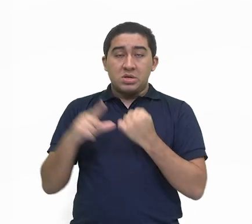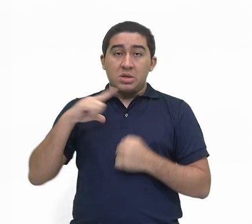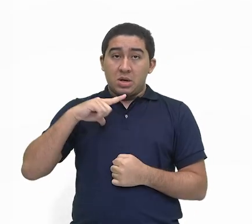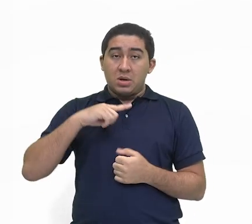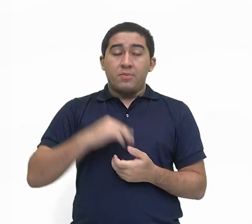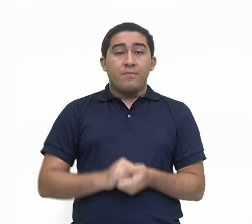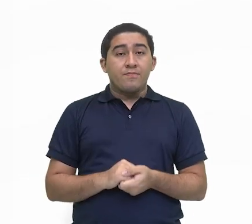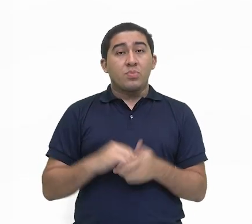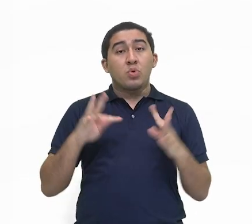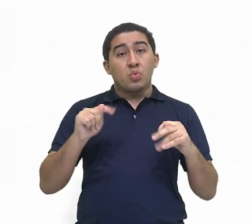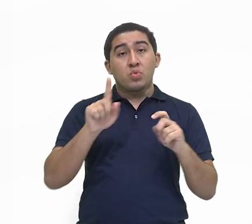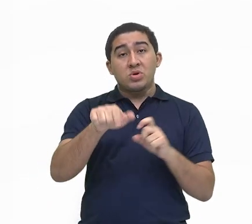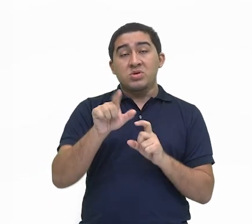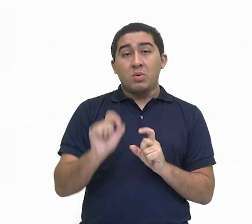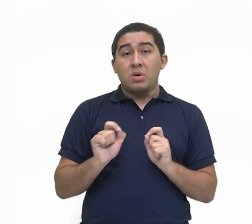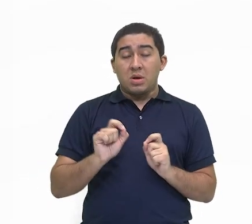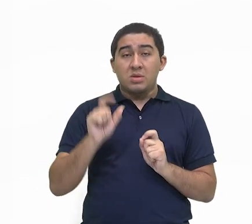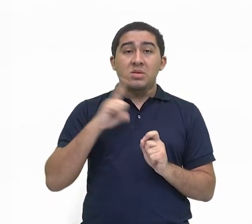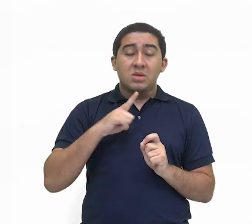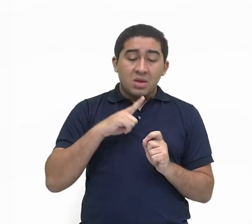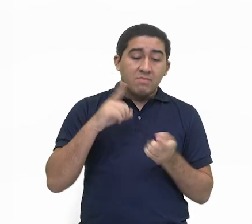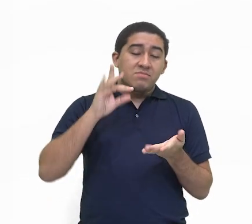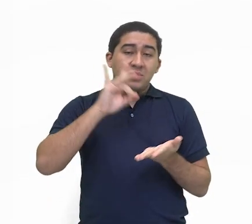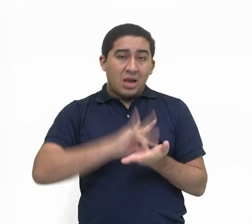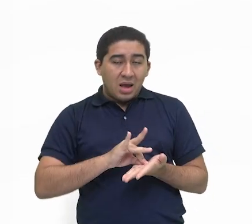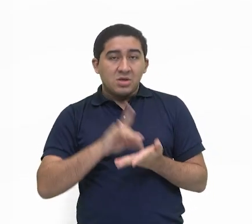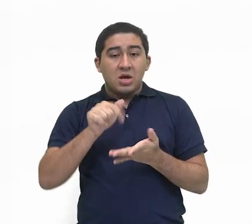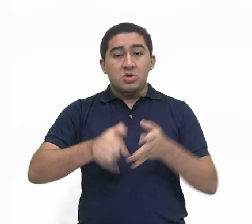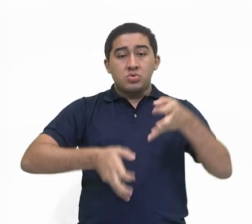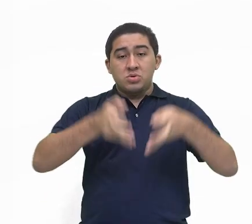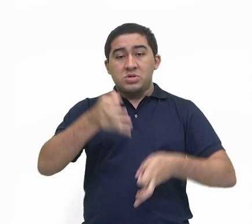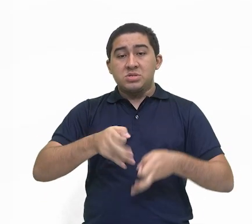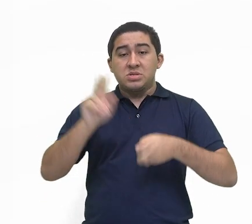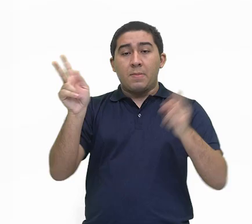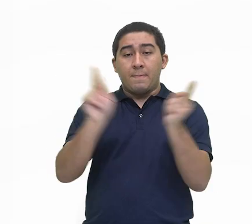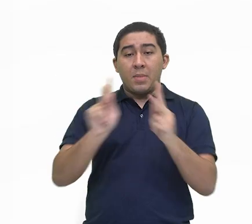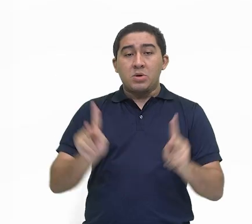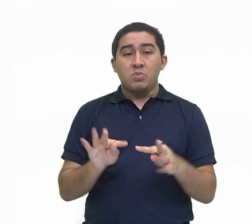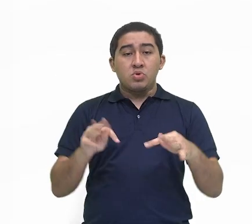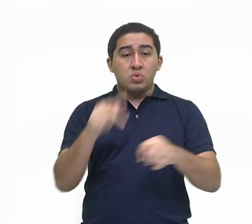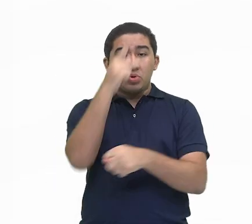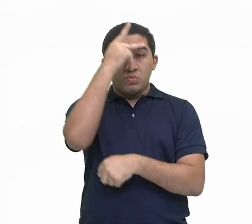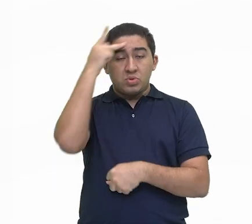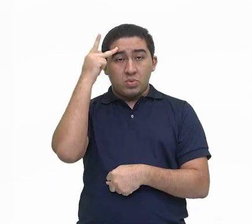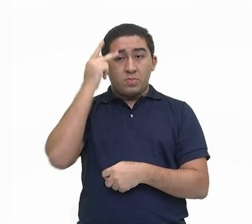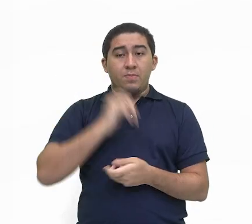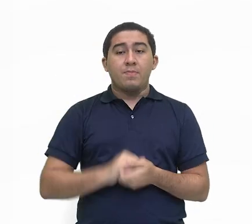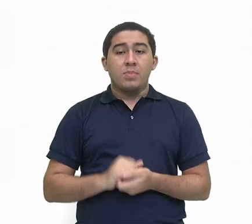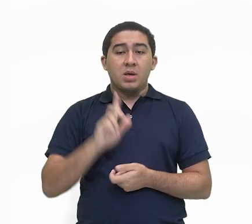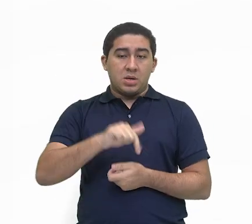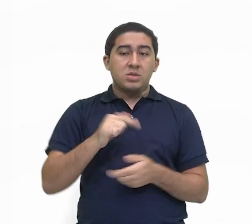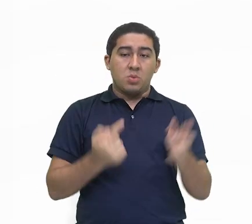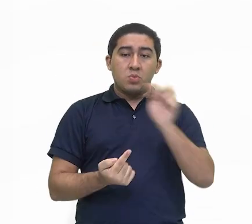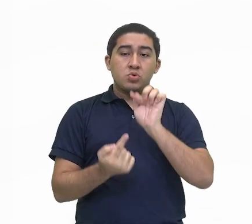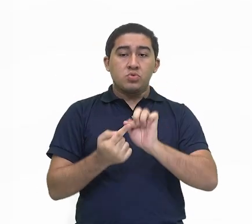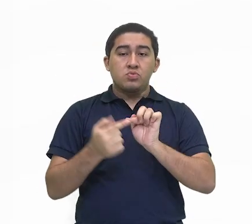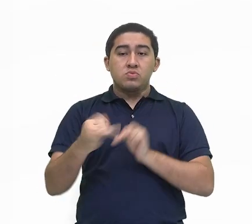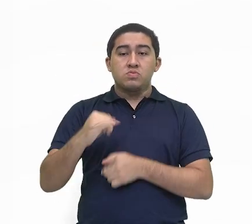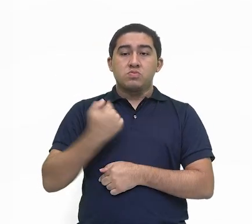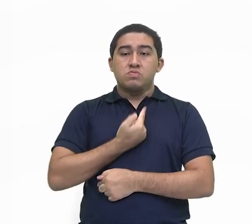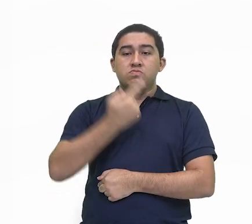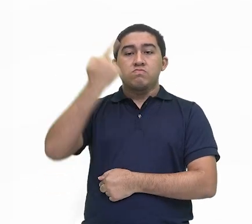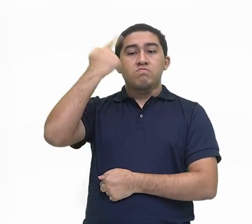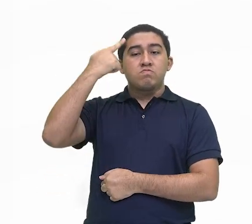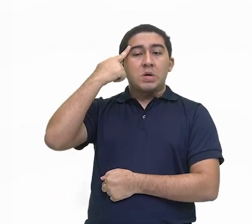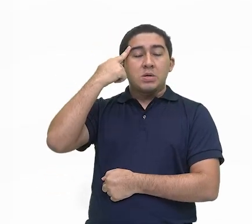vai garantir essa liberdade, a justiça, a paz para as pessoas. Então, esse é o objetivo, né? Quando a gente fala filosoficamente,